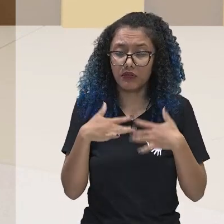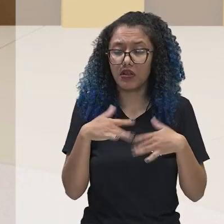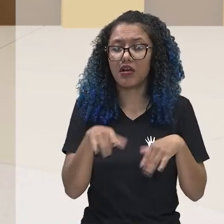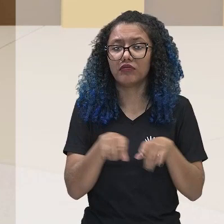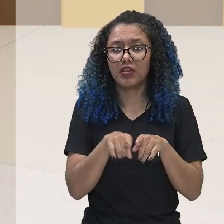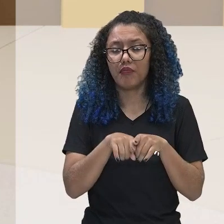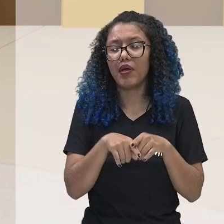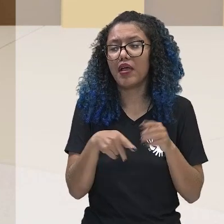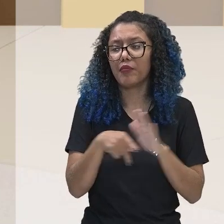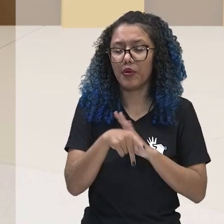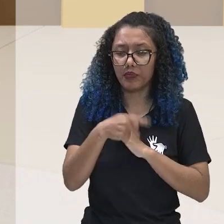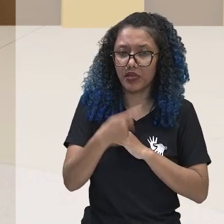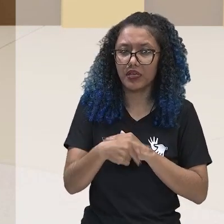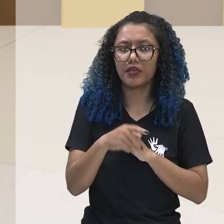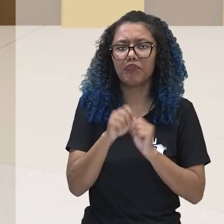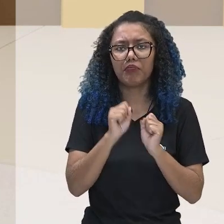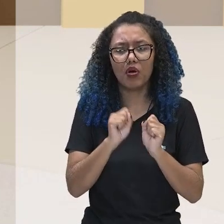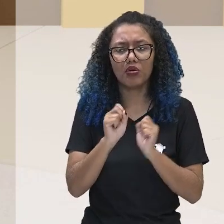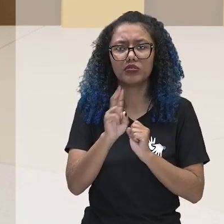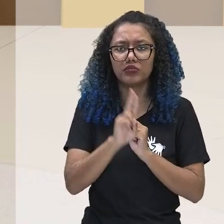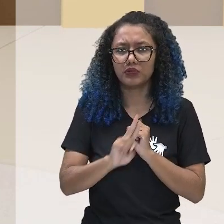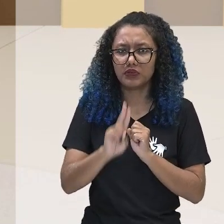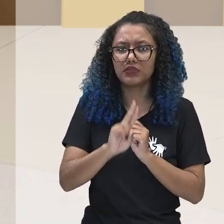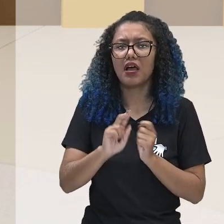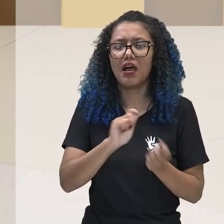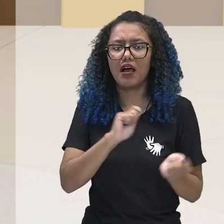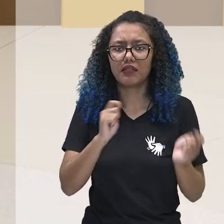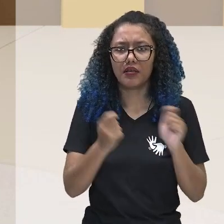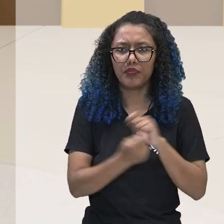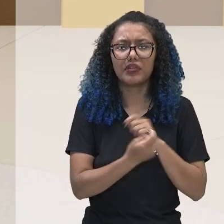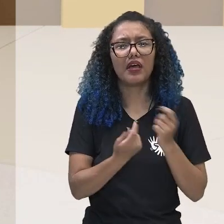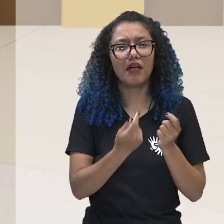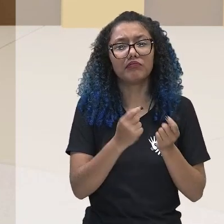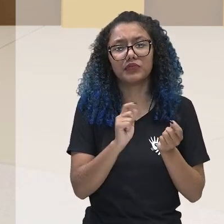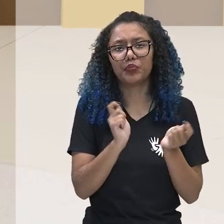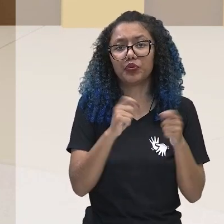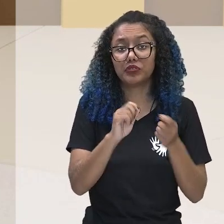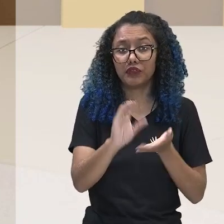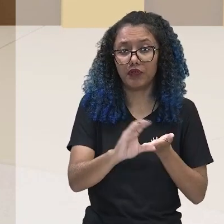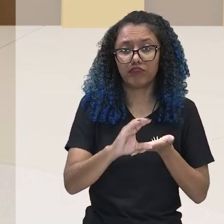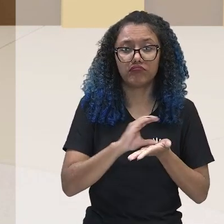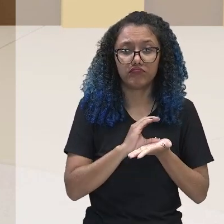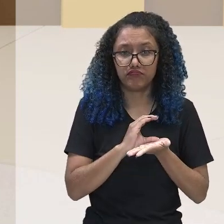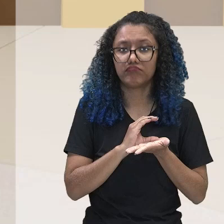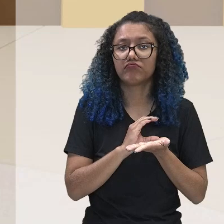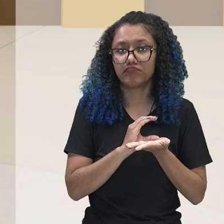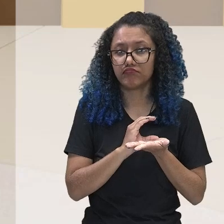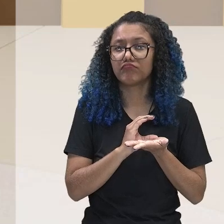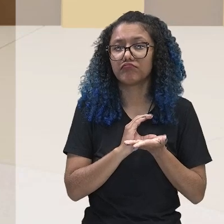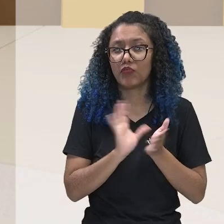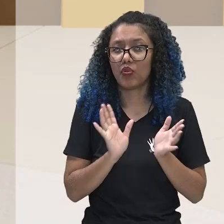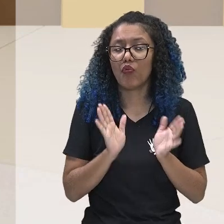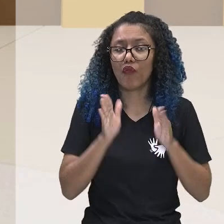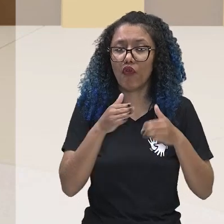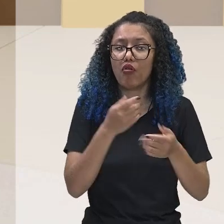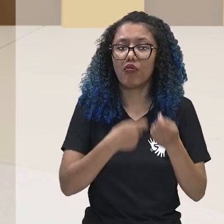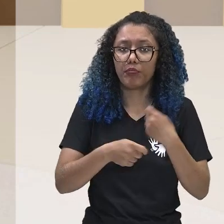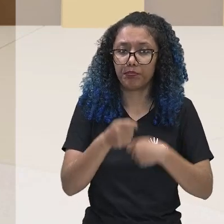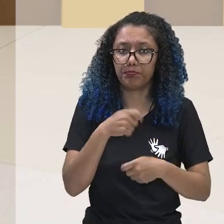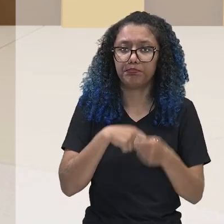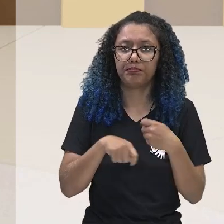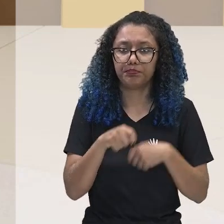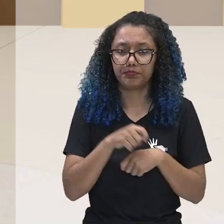podia usar para reverter eles aí em recurso financeiro, movimentar a economia do nosso lugar. Então,